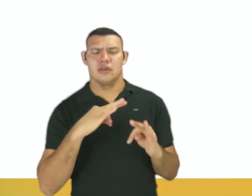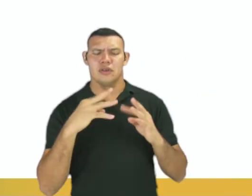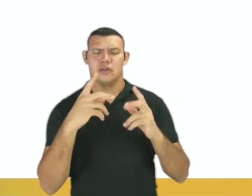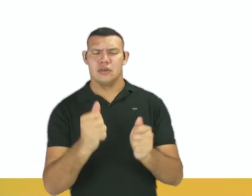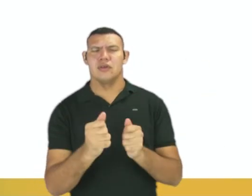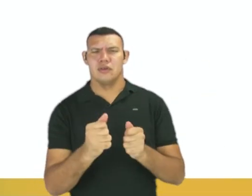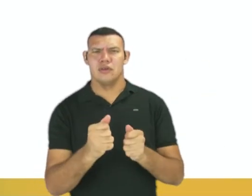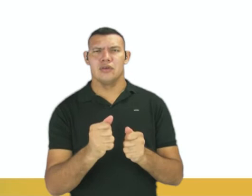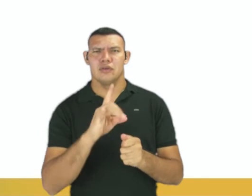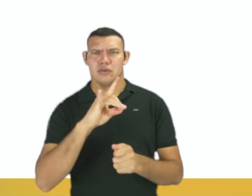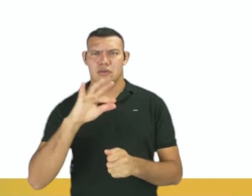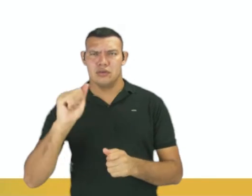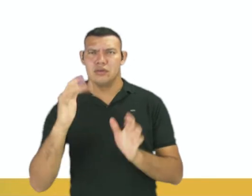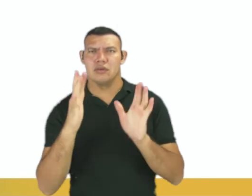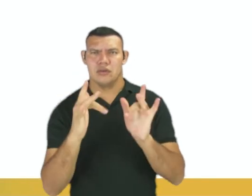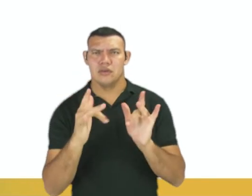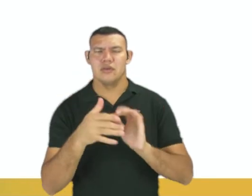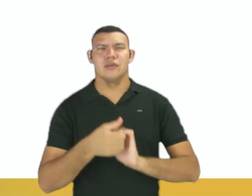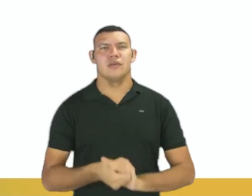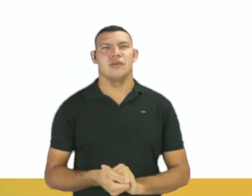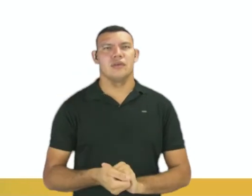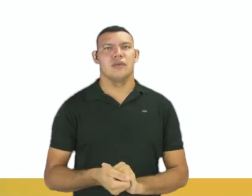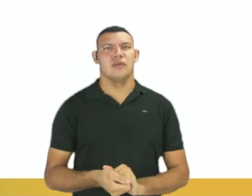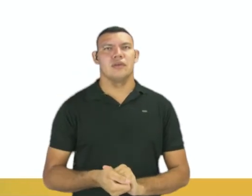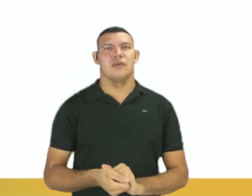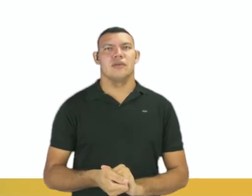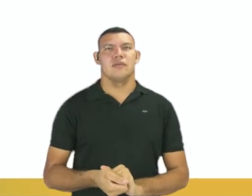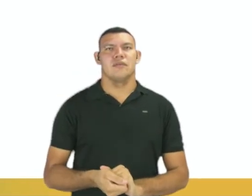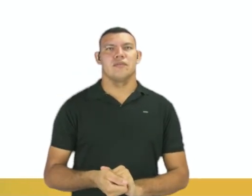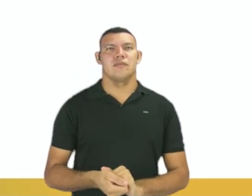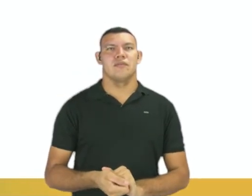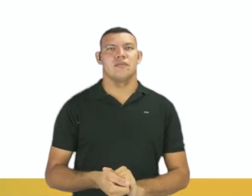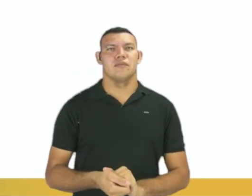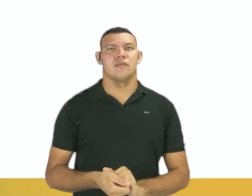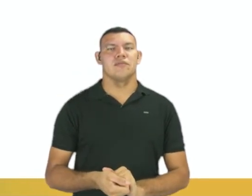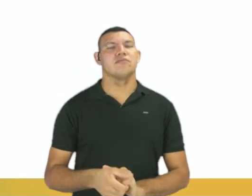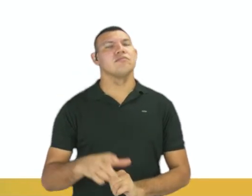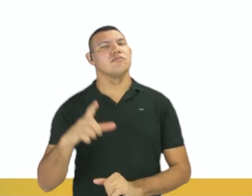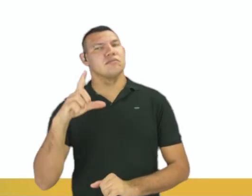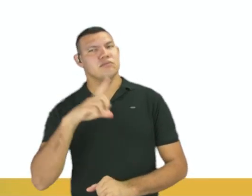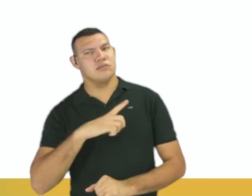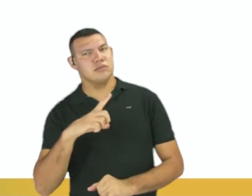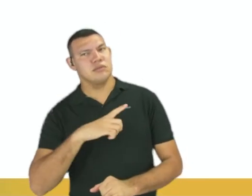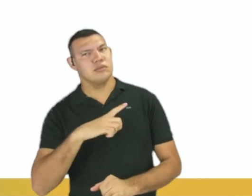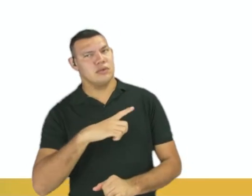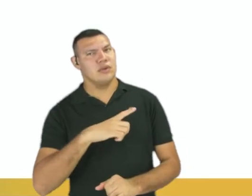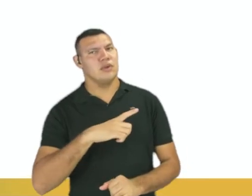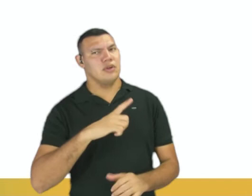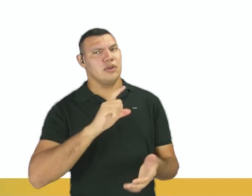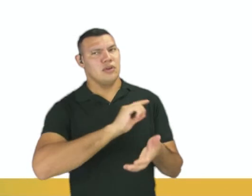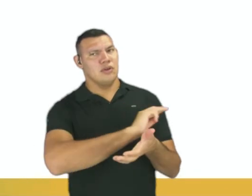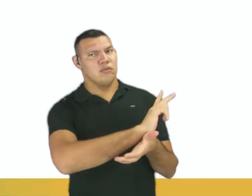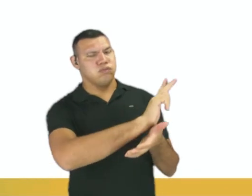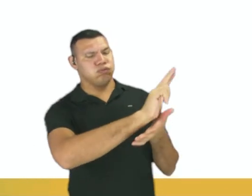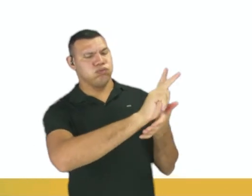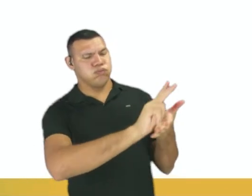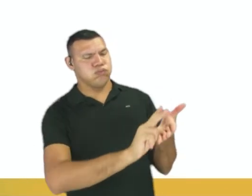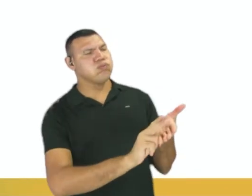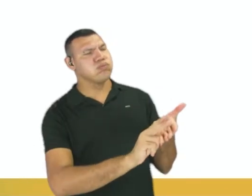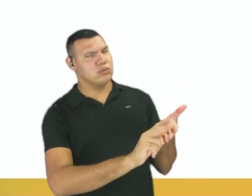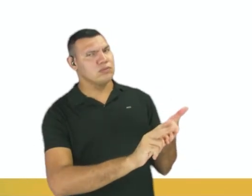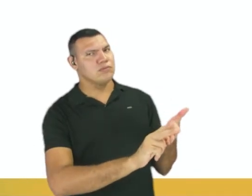Aí sim E lá se quiser um quadrinho e falar assim que tiver só temos um enorme variedade produtos ela está